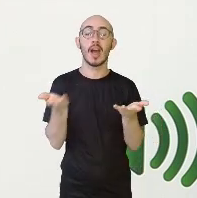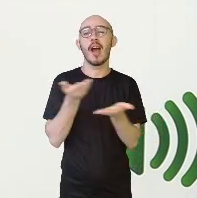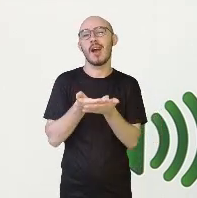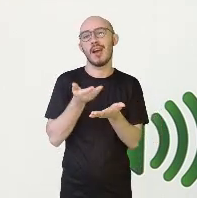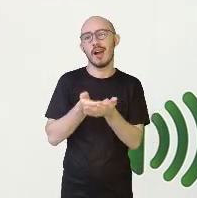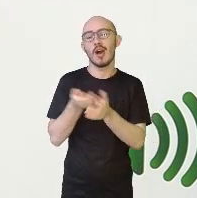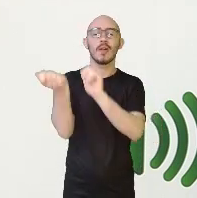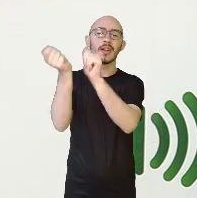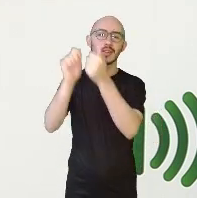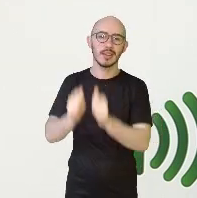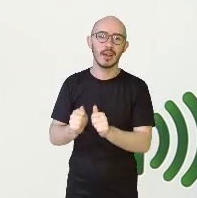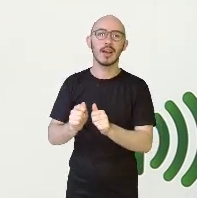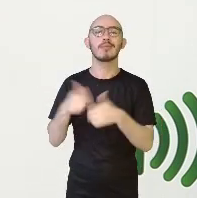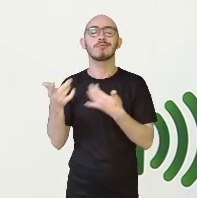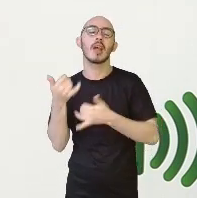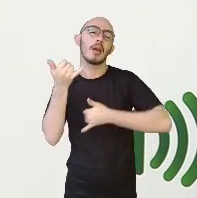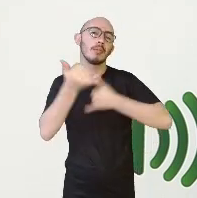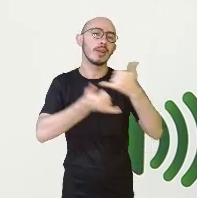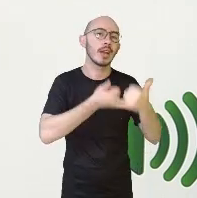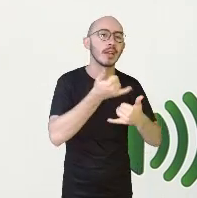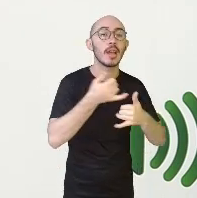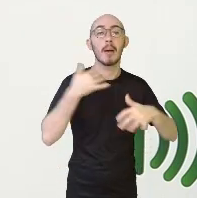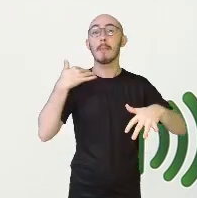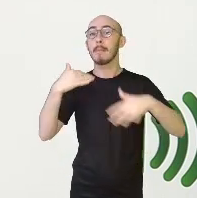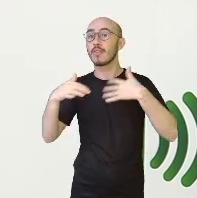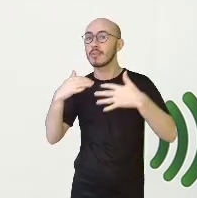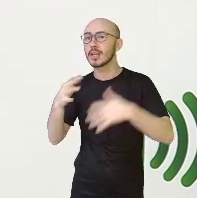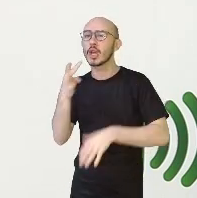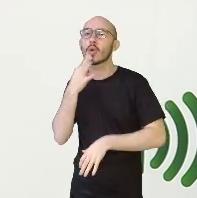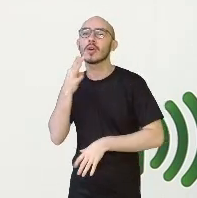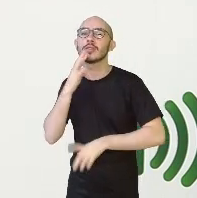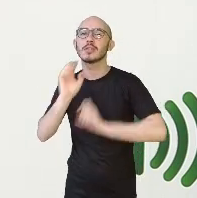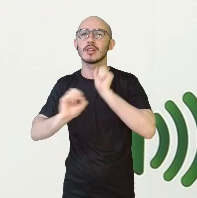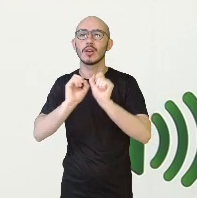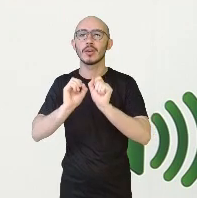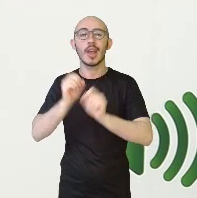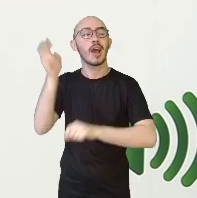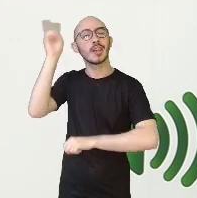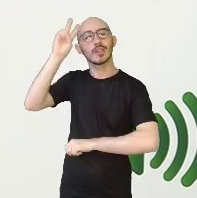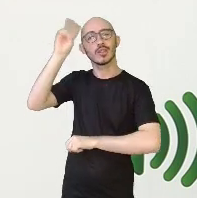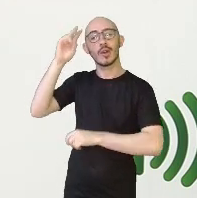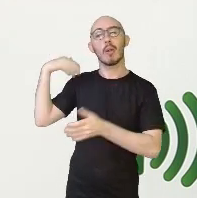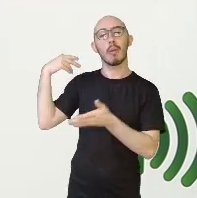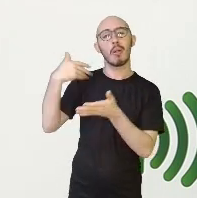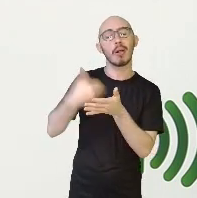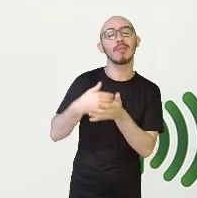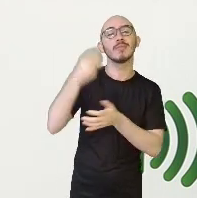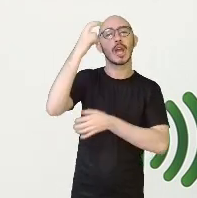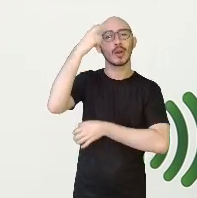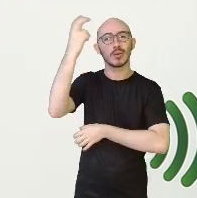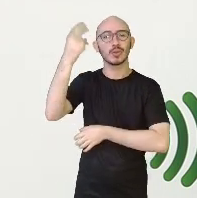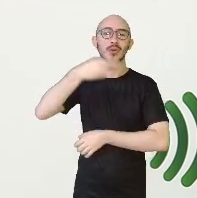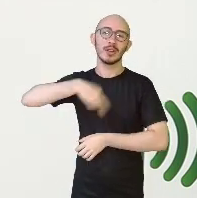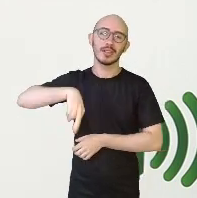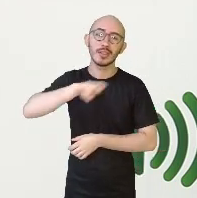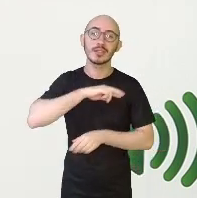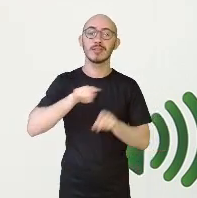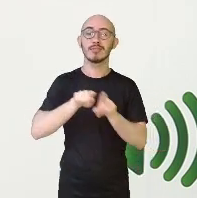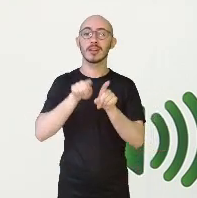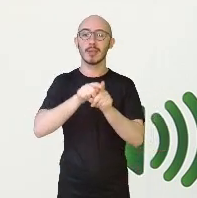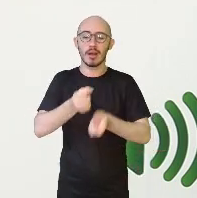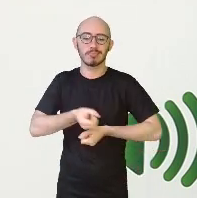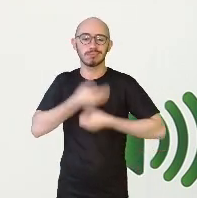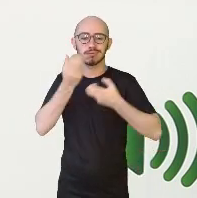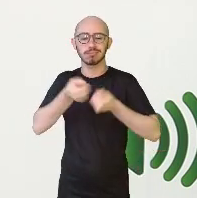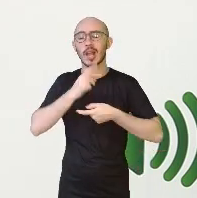aula de arte é isso, é brincadeira, é movimento, é conhecer também um pouquinho da nossa história, da nossa cultura e das